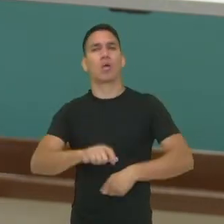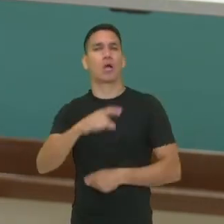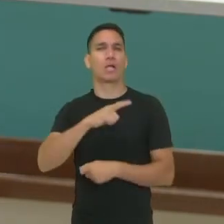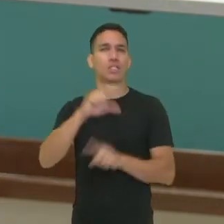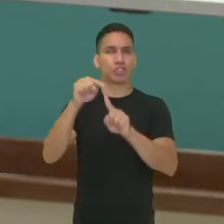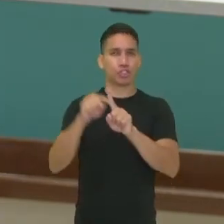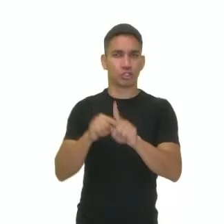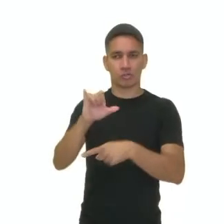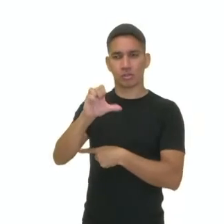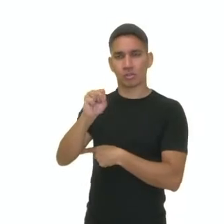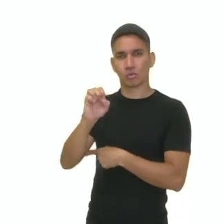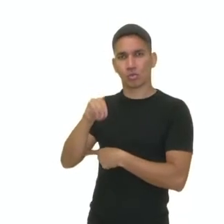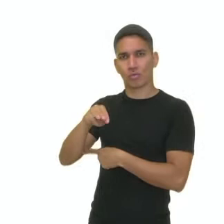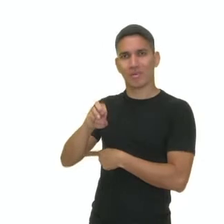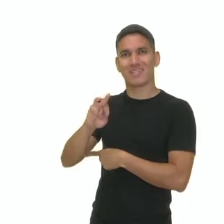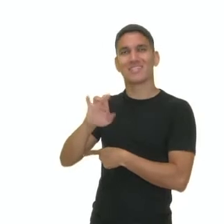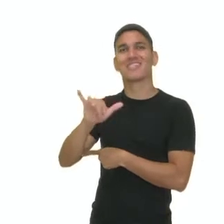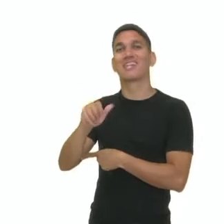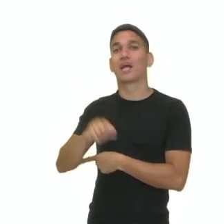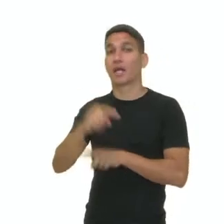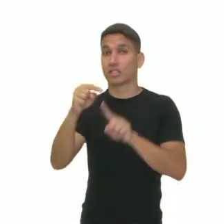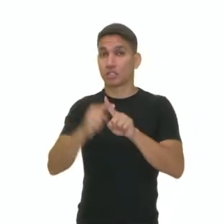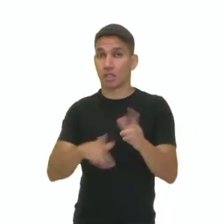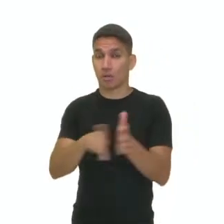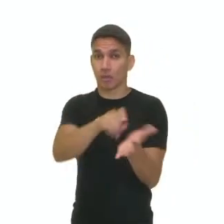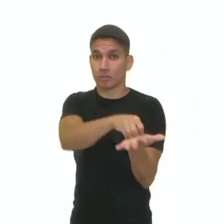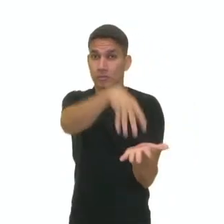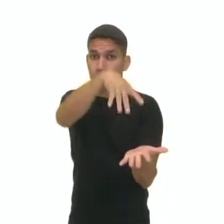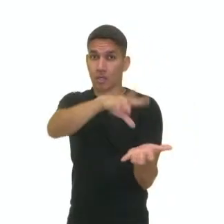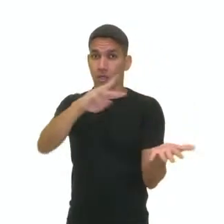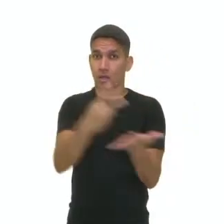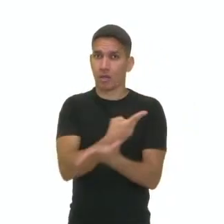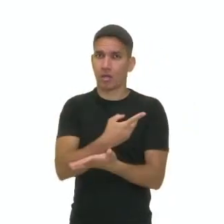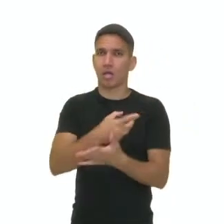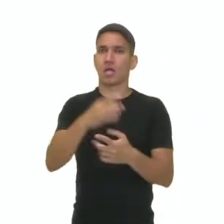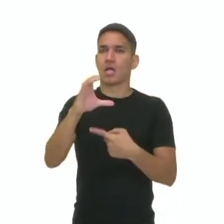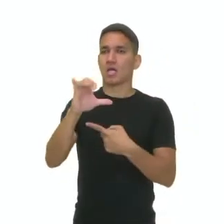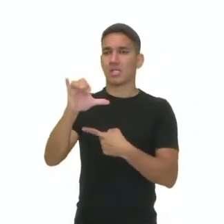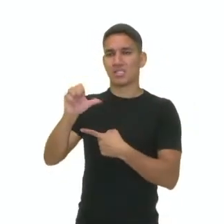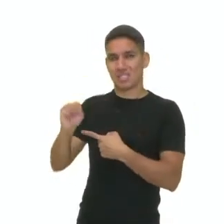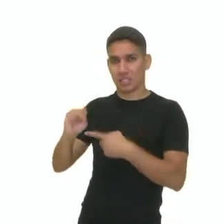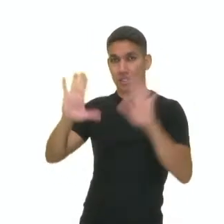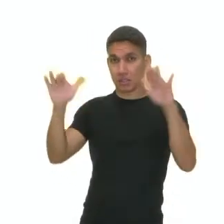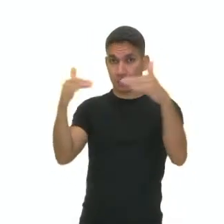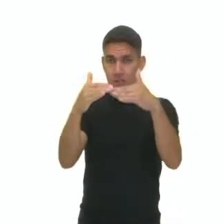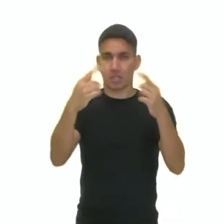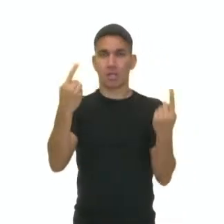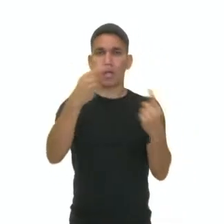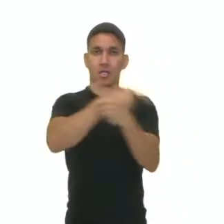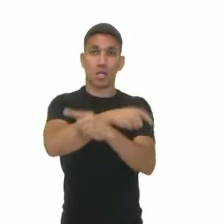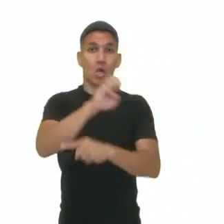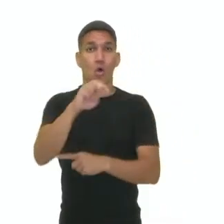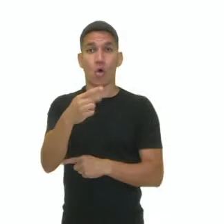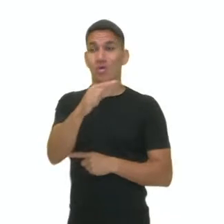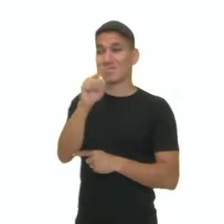de isomeria? Para haver isomeria do tipo geométrica, cis, trans ou Z e E, os